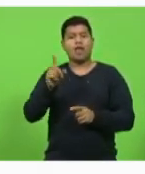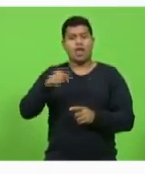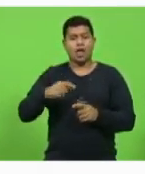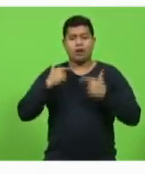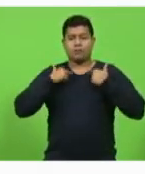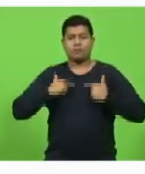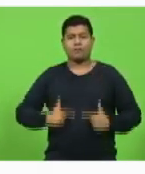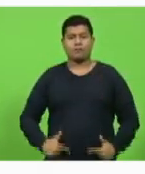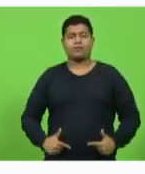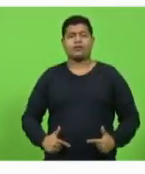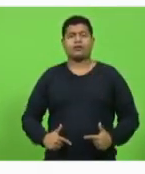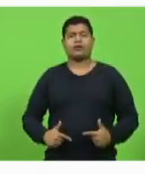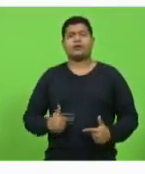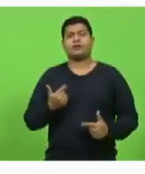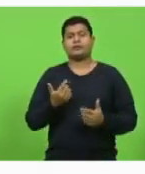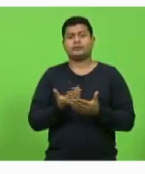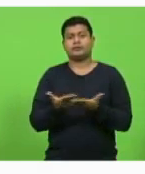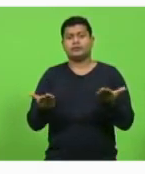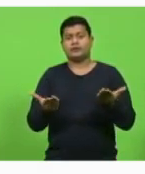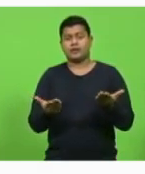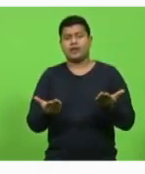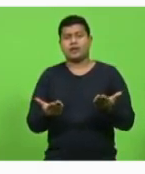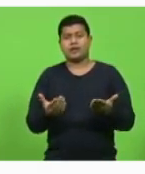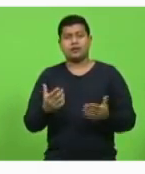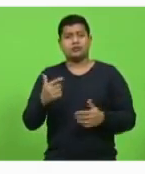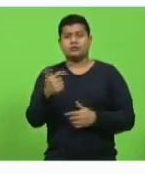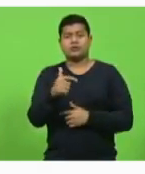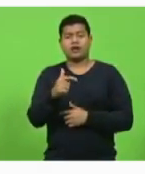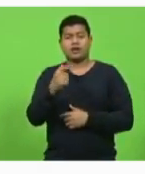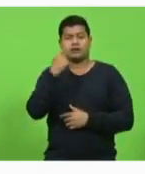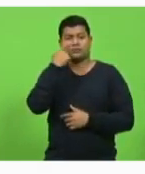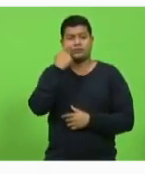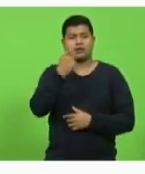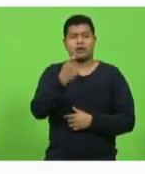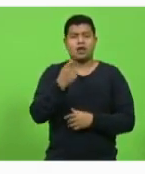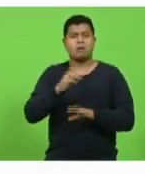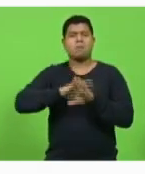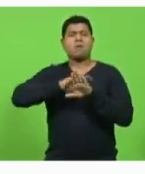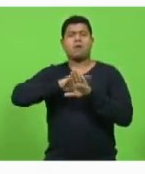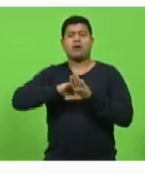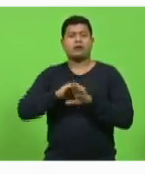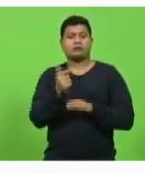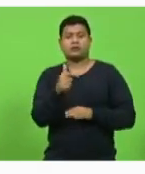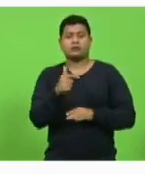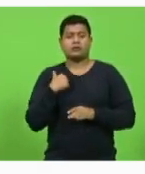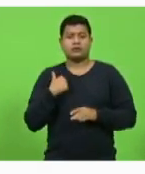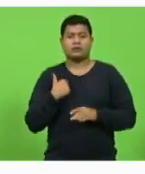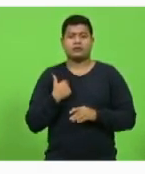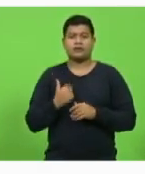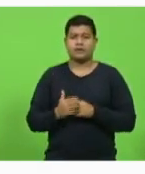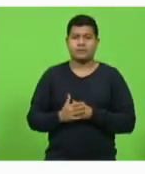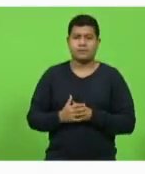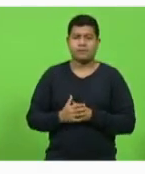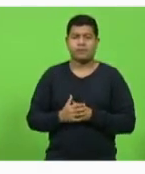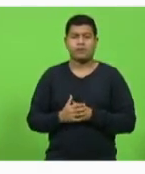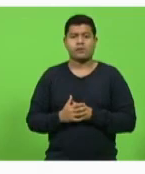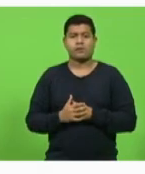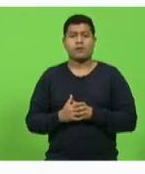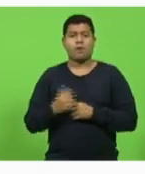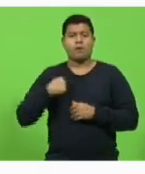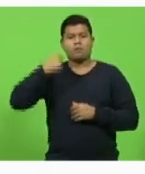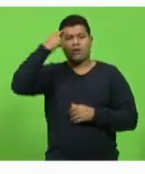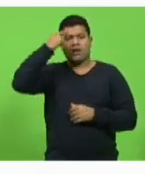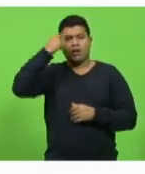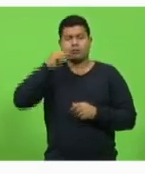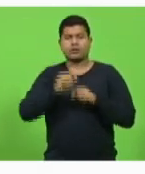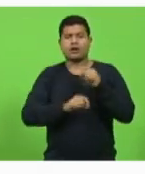é descompromissada de todo e qualquer interesse. Ela é desapaixonada de emoções, atributos inerentes a